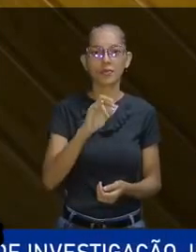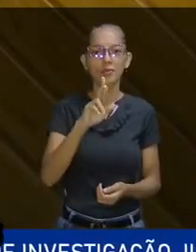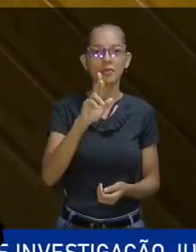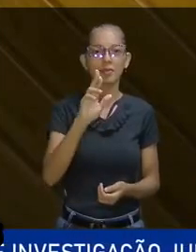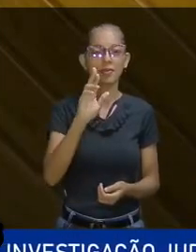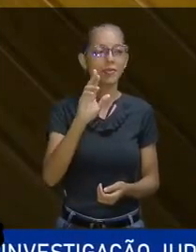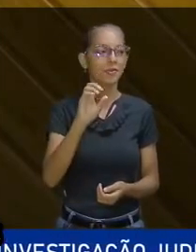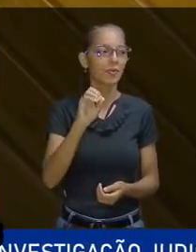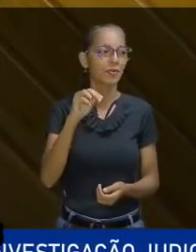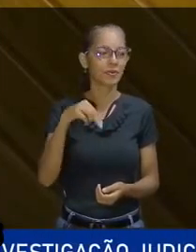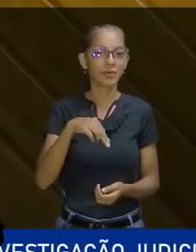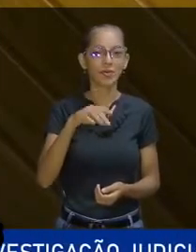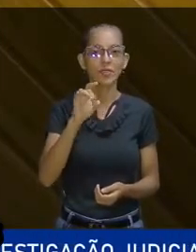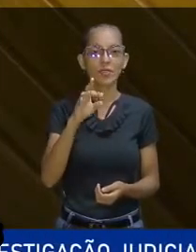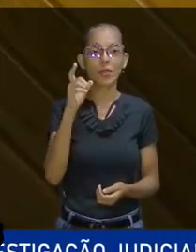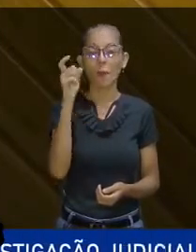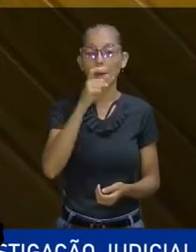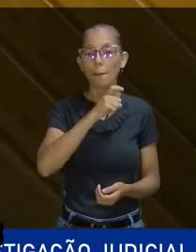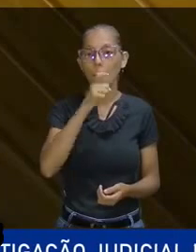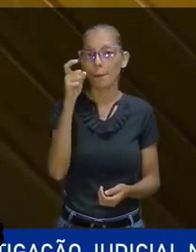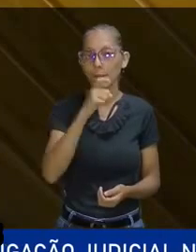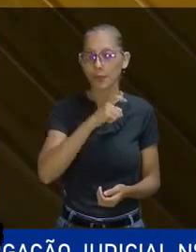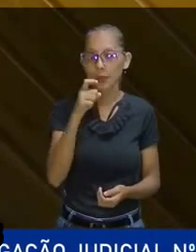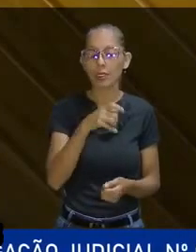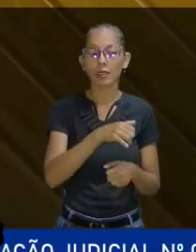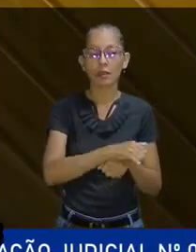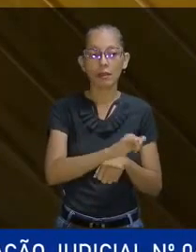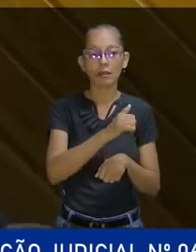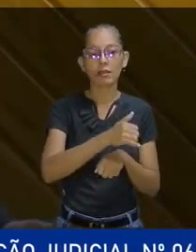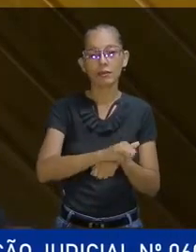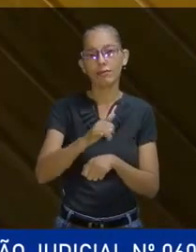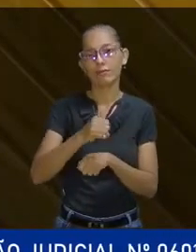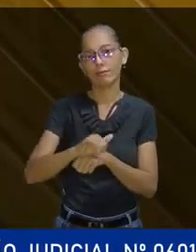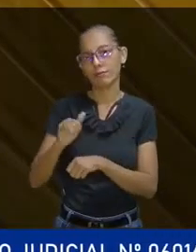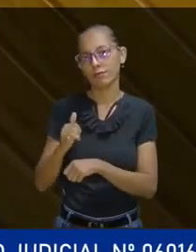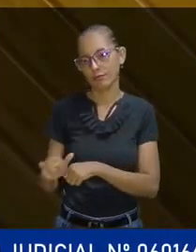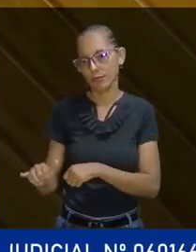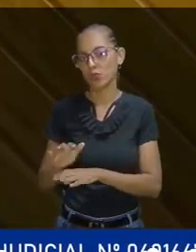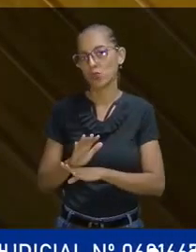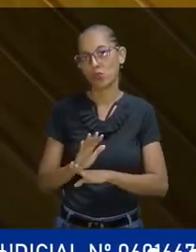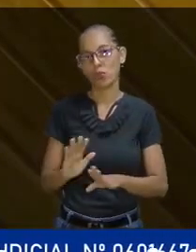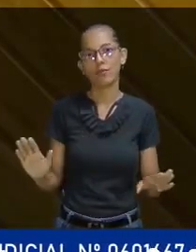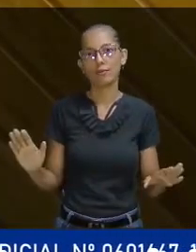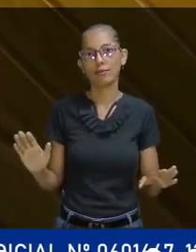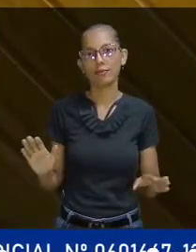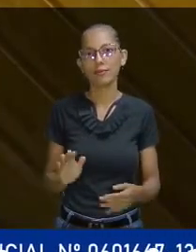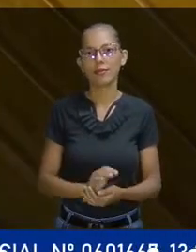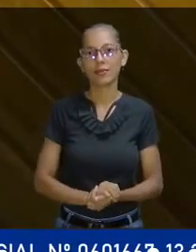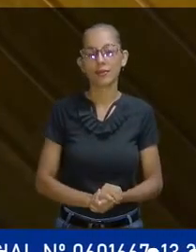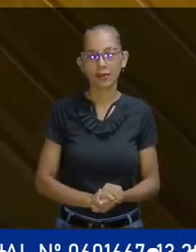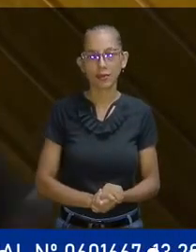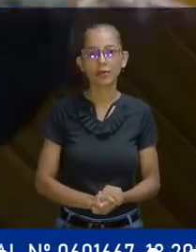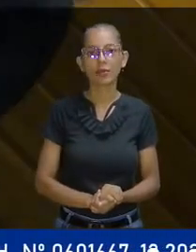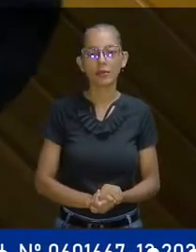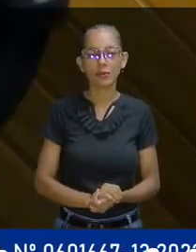campanha, que prometem mundos e fundos para vários candidatos e não entrega. Mas daí a se